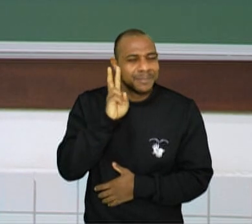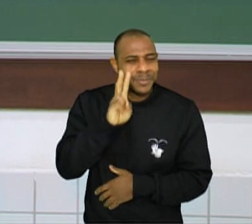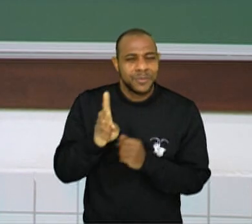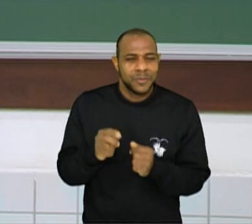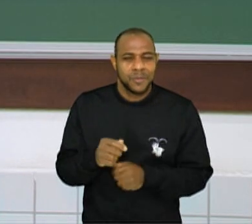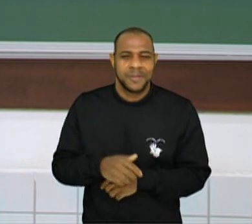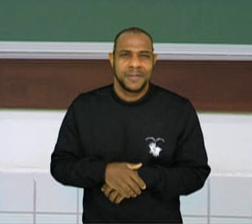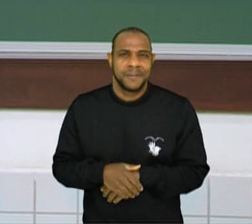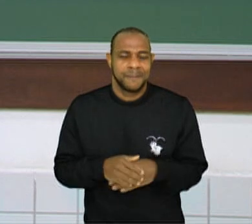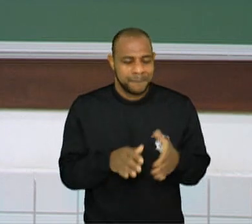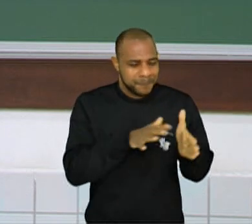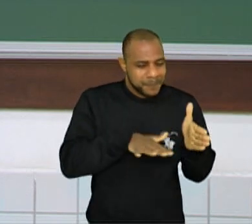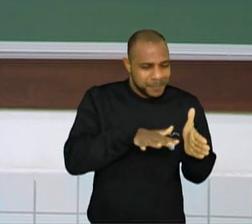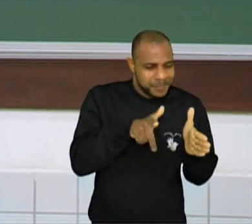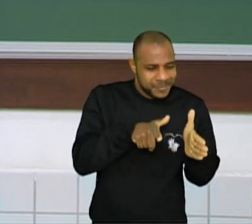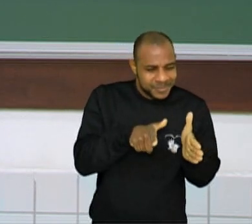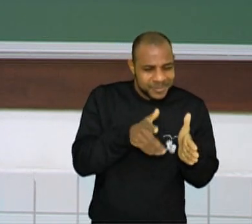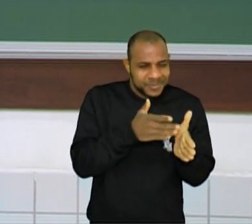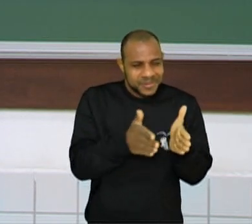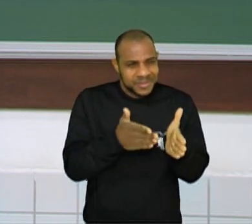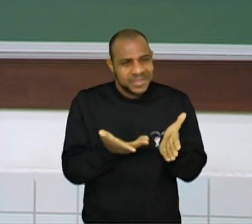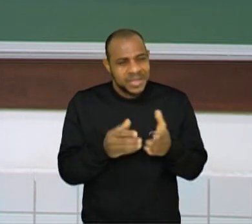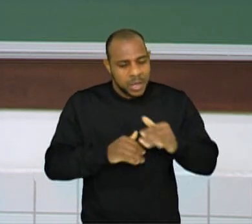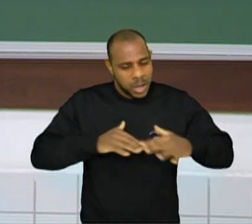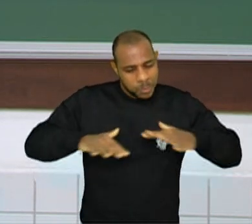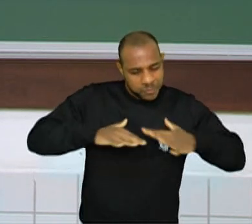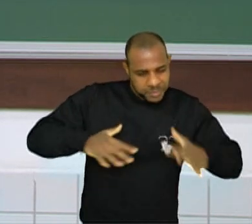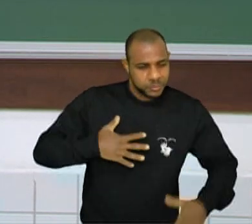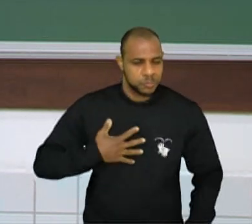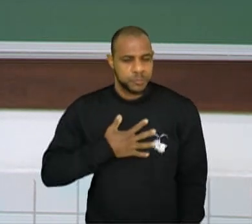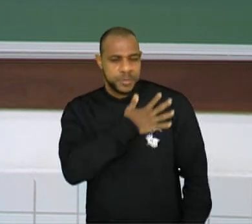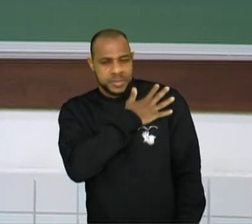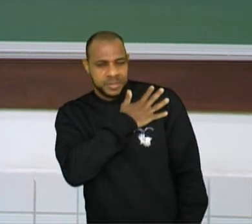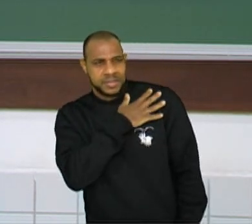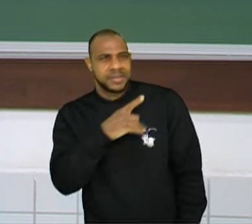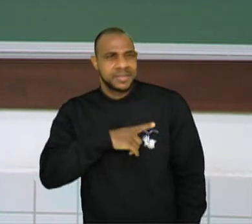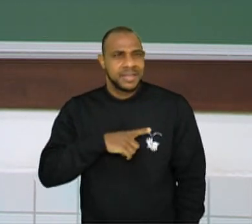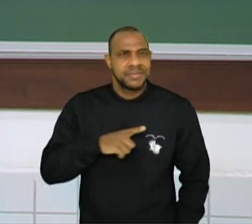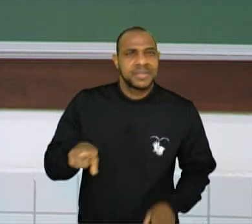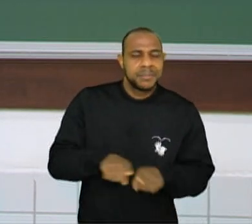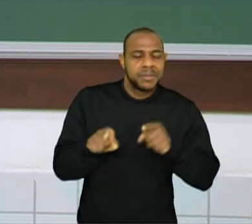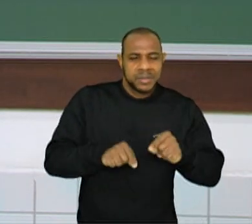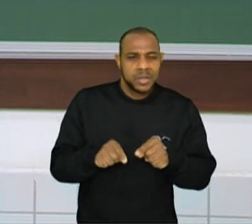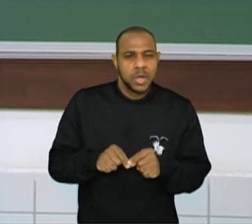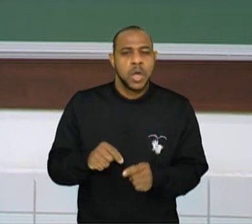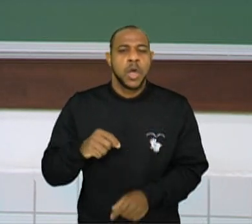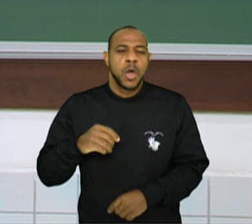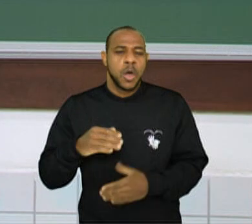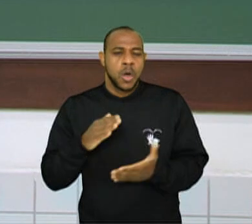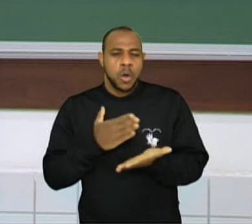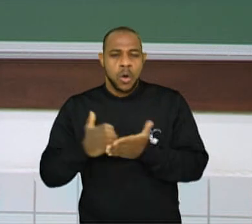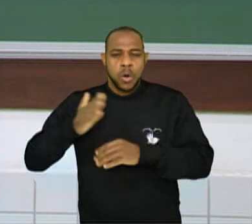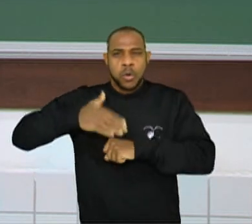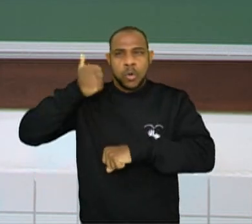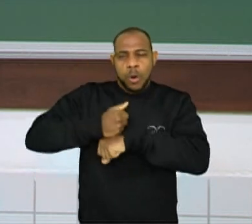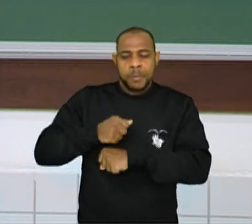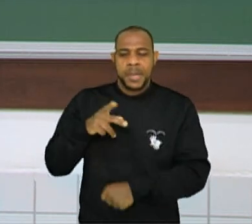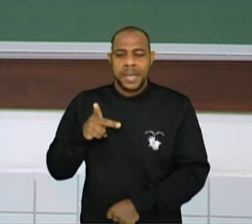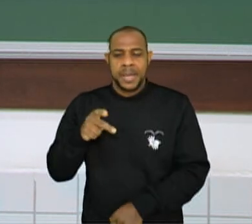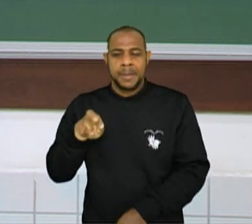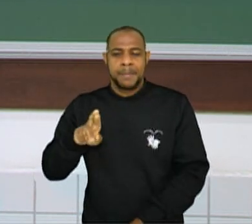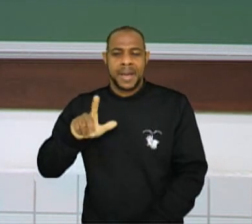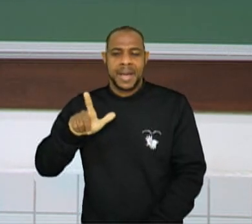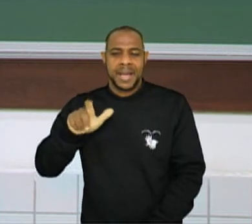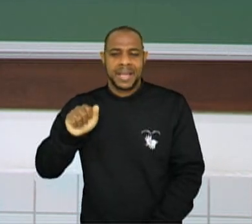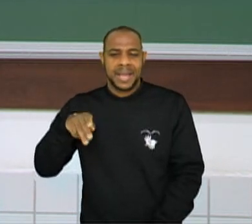primeiro momento da nossa aula que além da movimentação militar houve o que a gente chama de golpe parlamentar. Ele não é muito difícil de entender, acontece mais